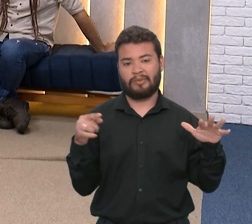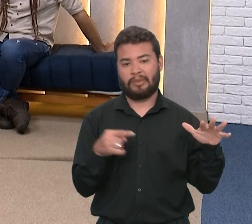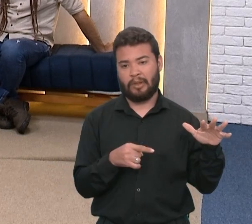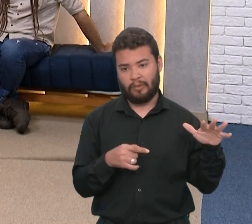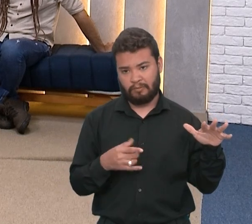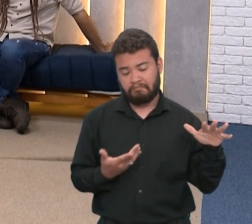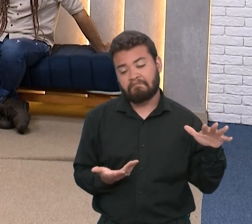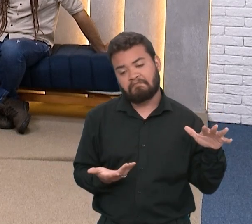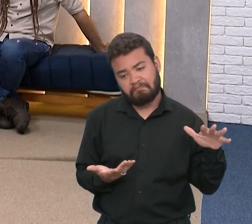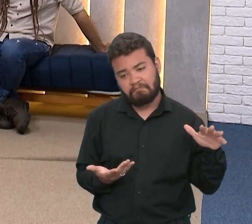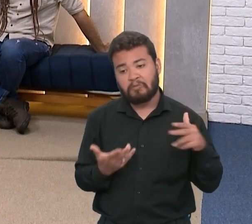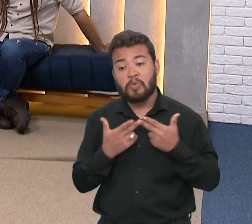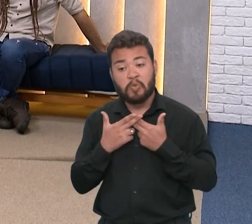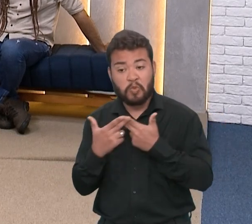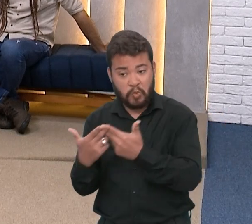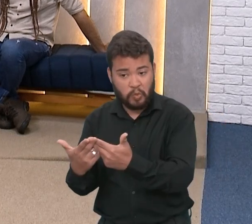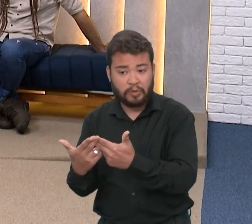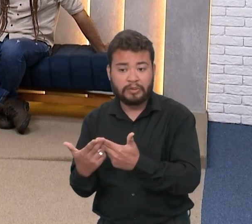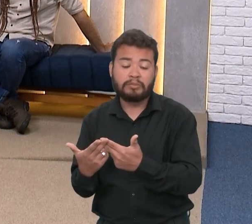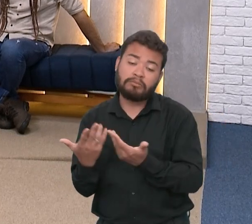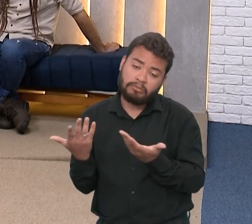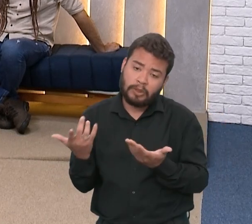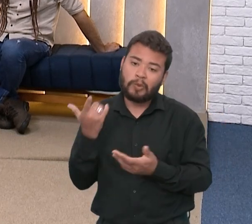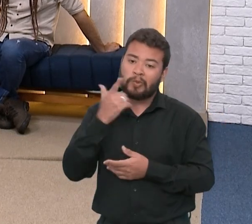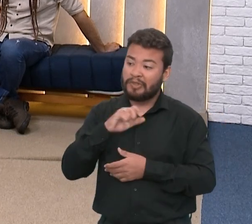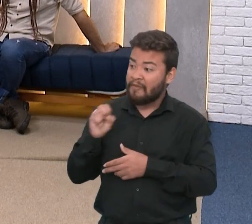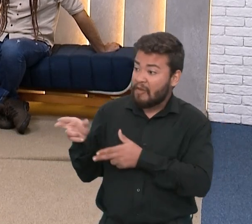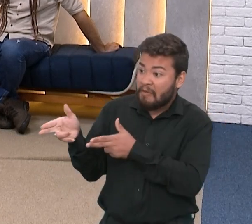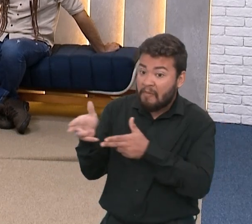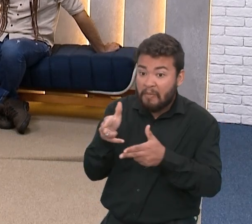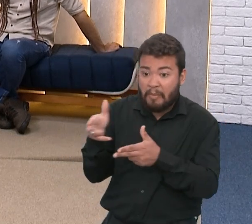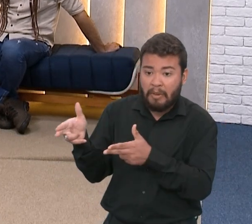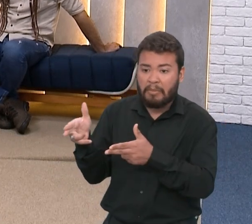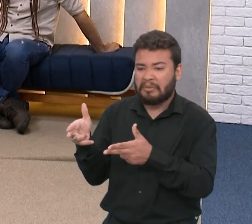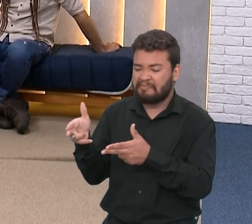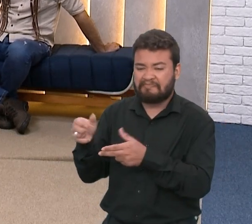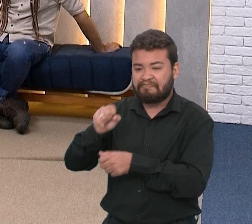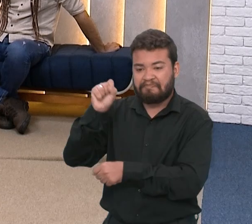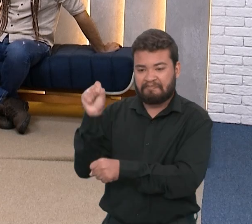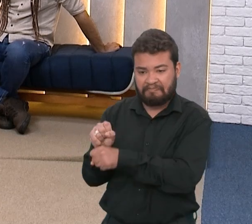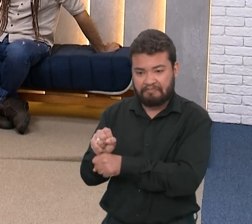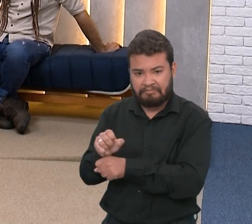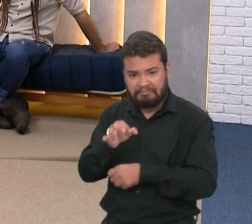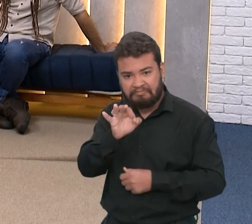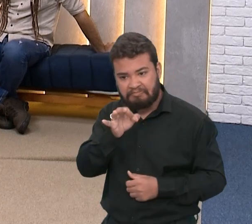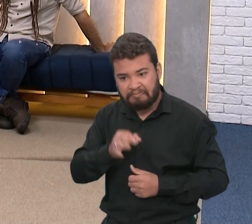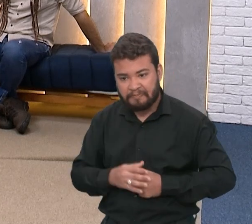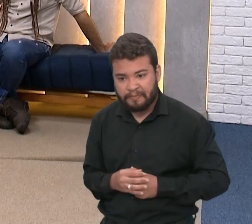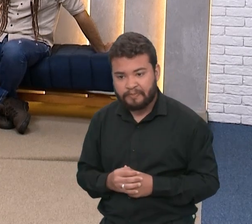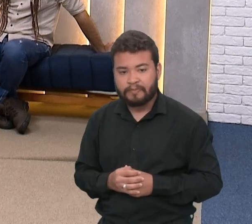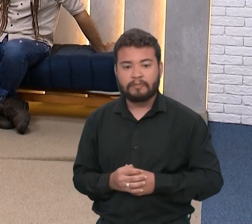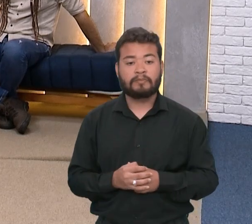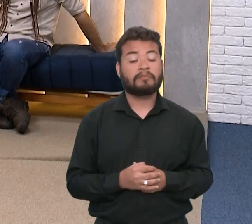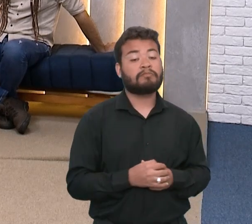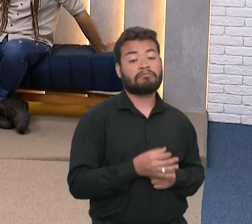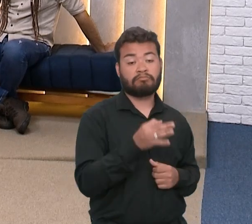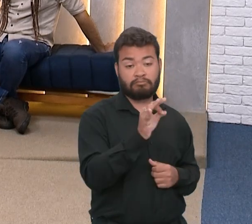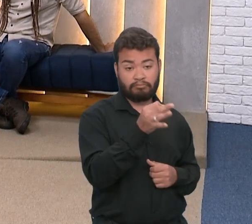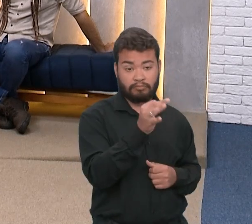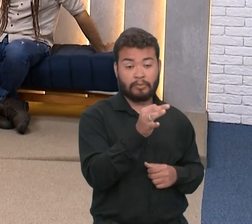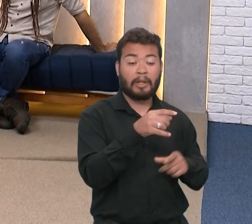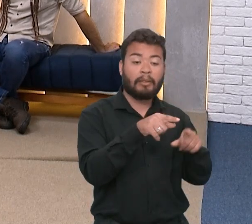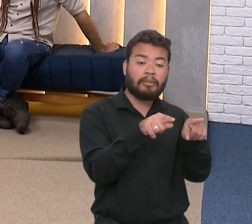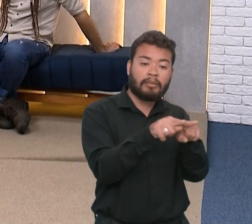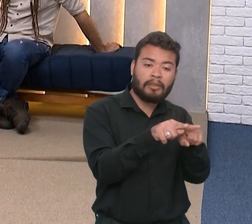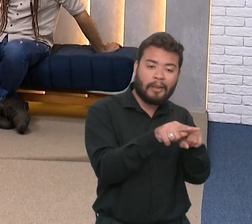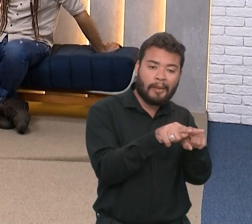pragas, o agrotóxico já passa a ser algo que pode ser descartado, né, Pedro? Exatamente. E também uma preocupação que se tem é